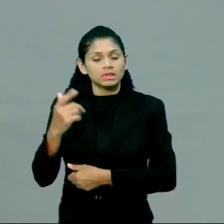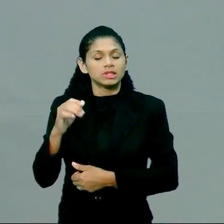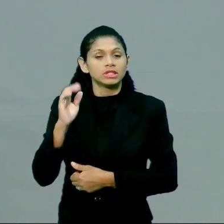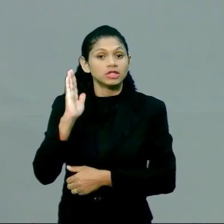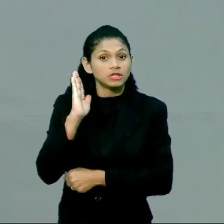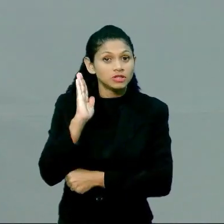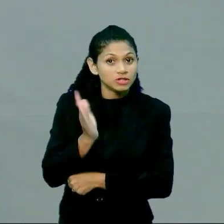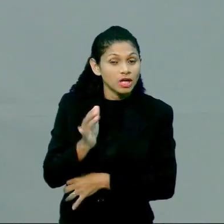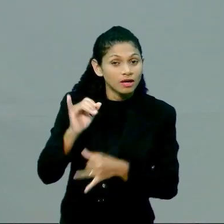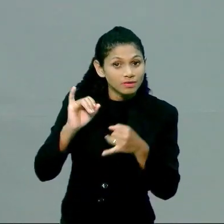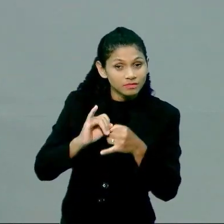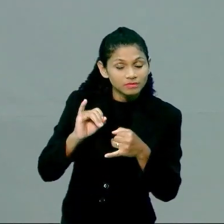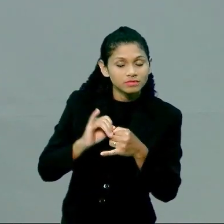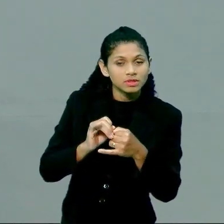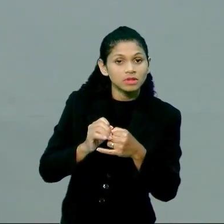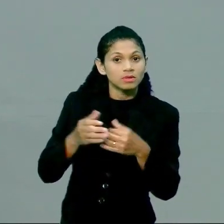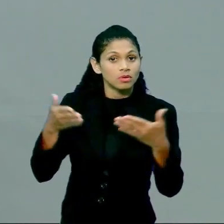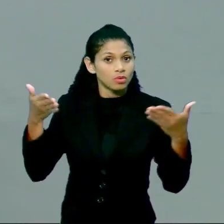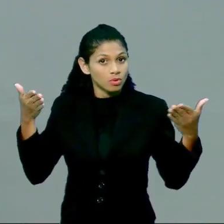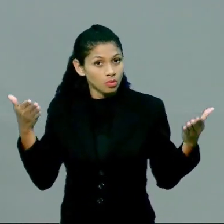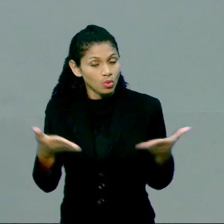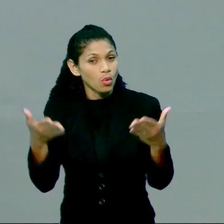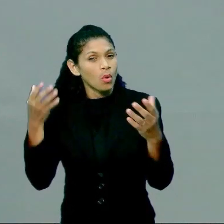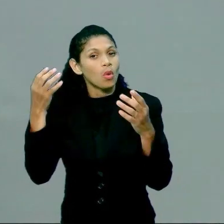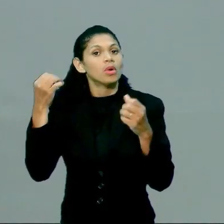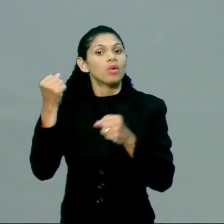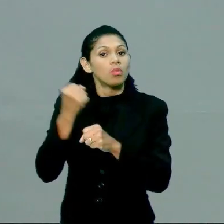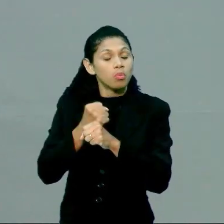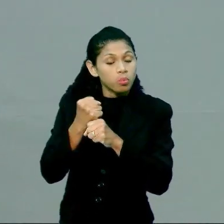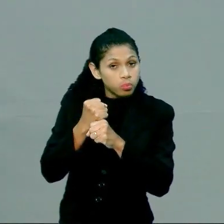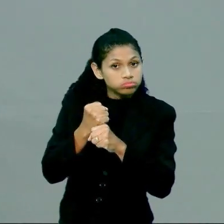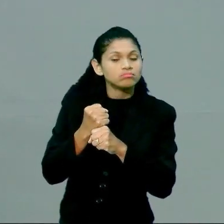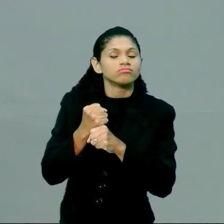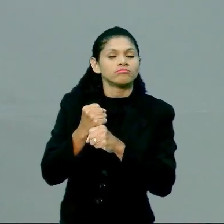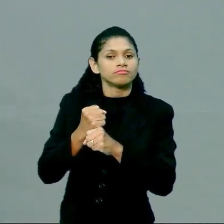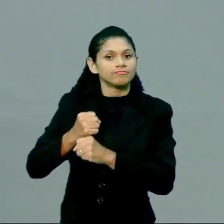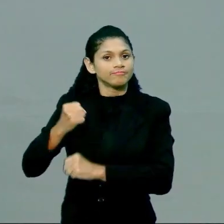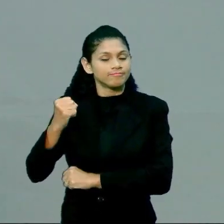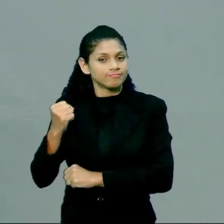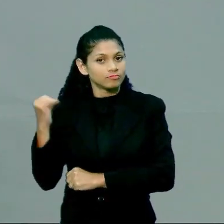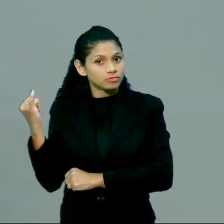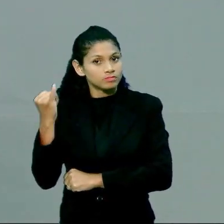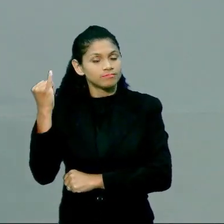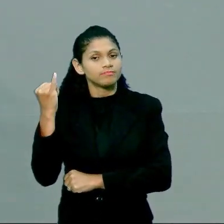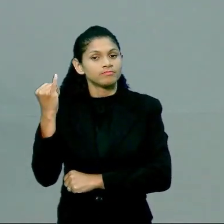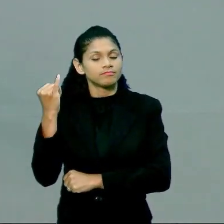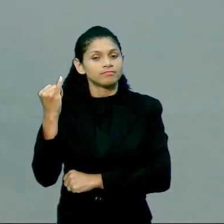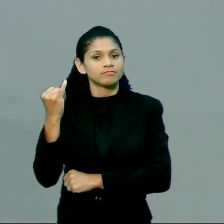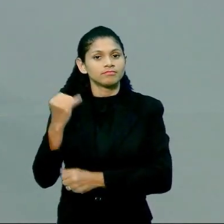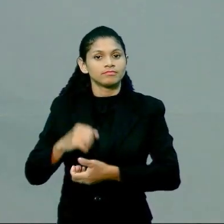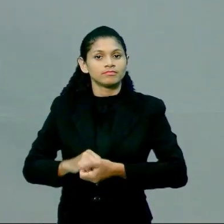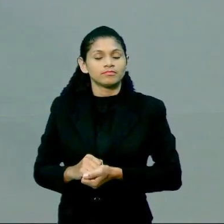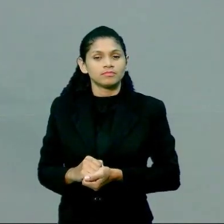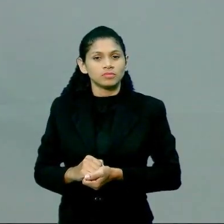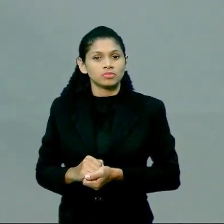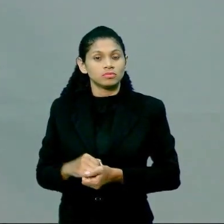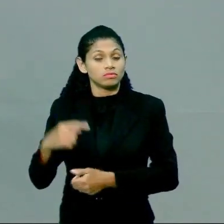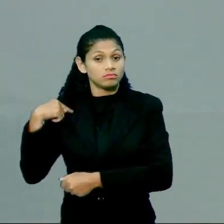o ano. Tenha isso como meta na sua vida. Não adianta nada, né? Nós estamos